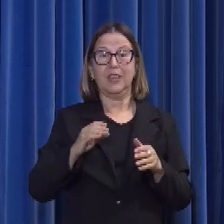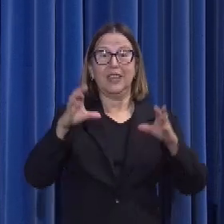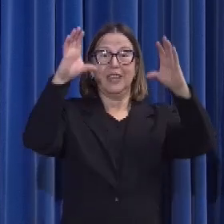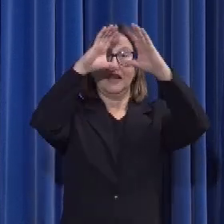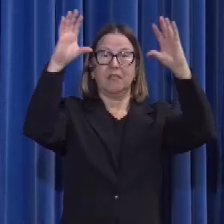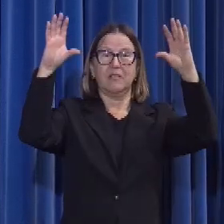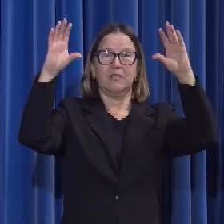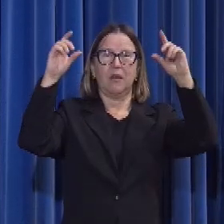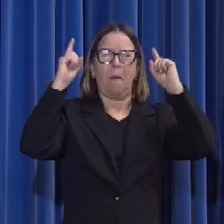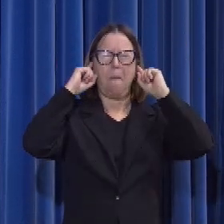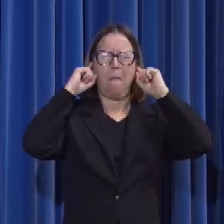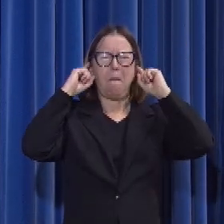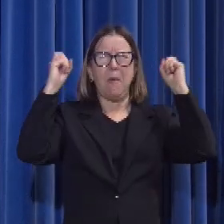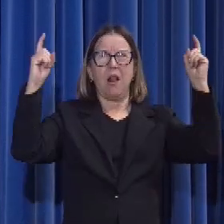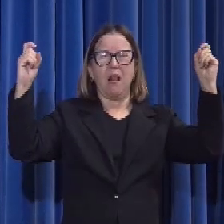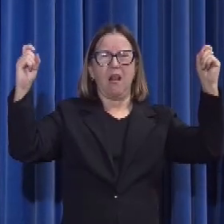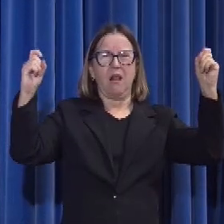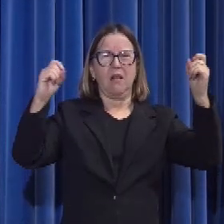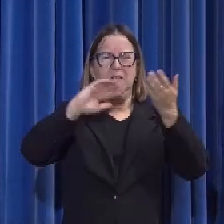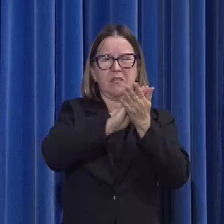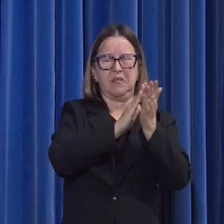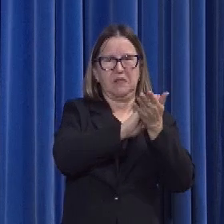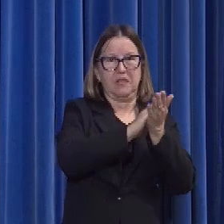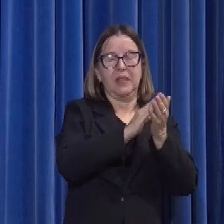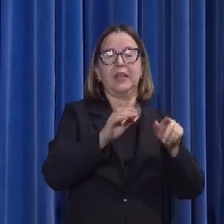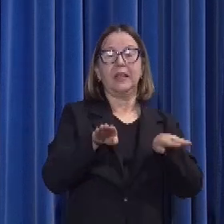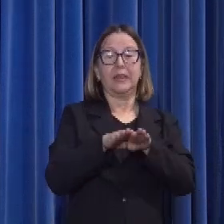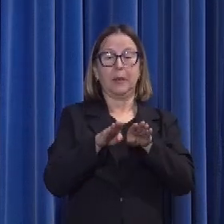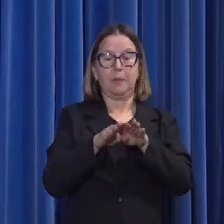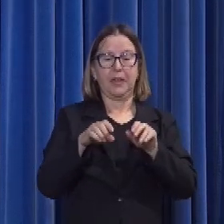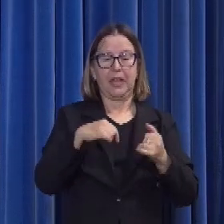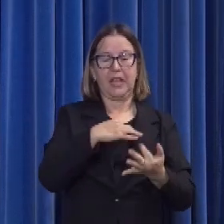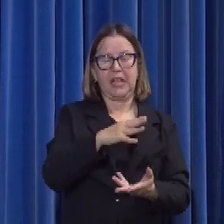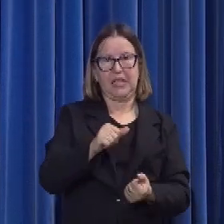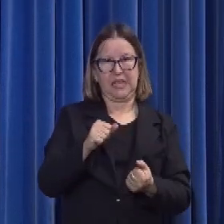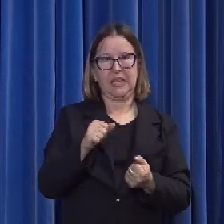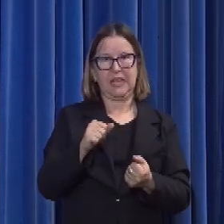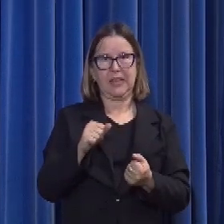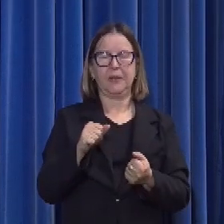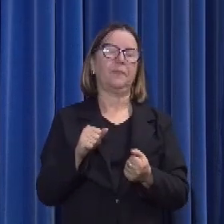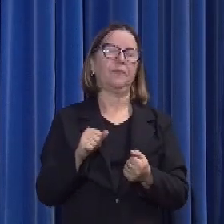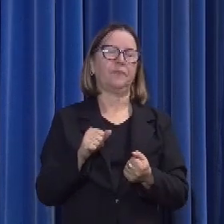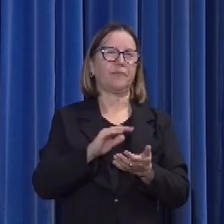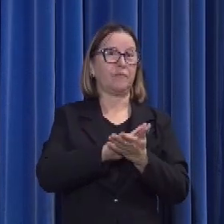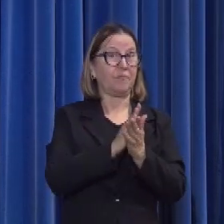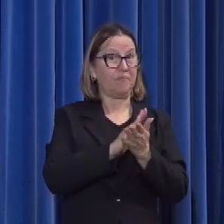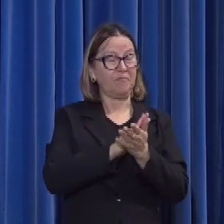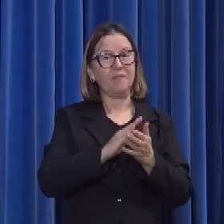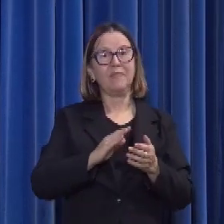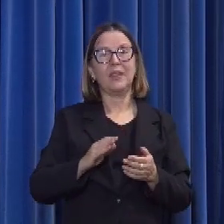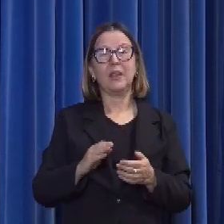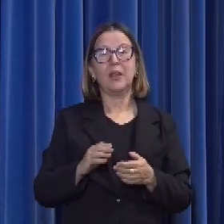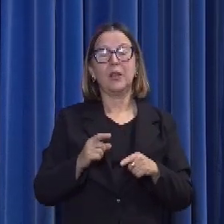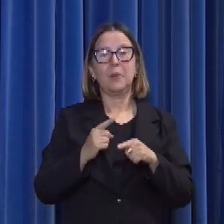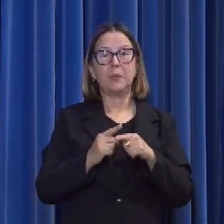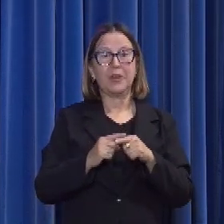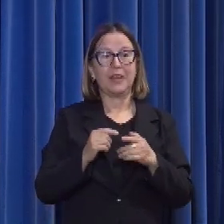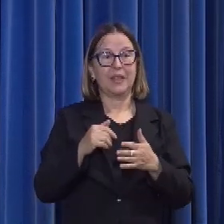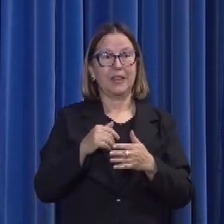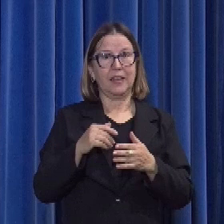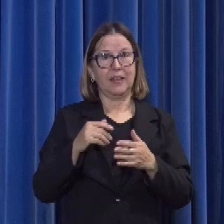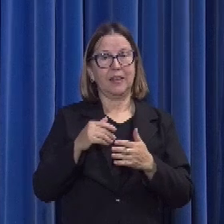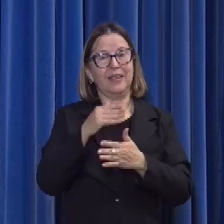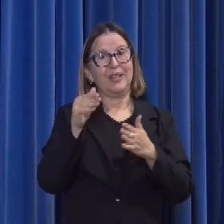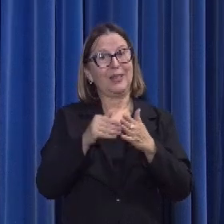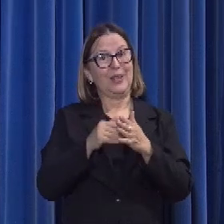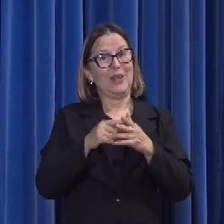desfarão abrasados. Também a terra e as obras que nela existem serão atingidas, visto que todas essas coisas vão de ser